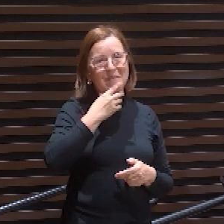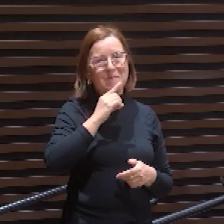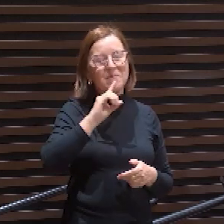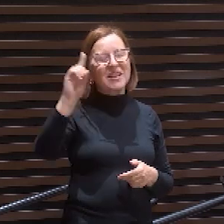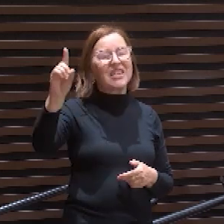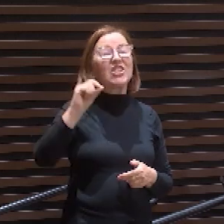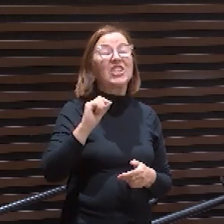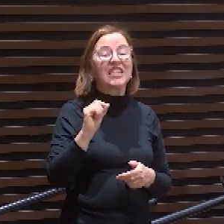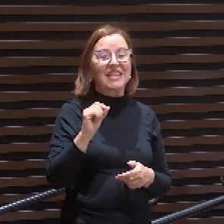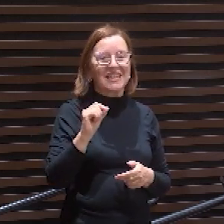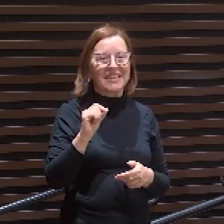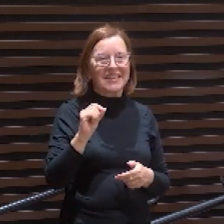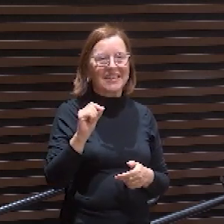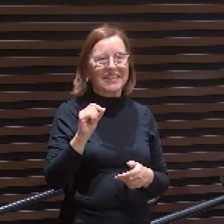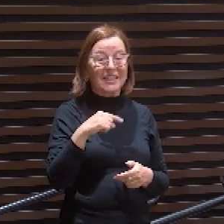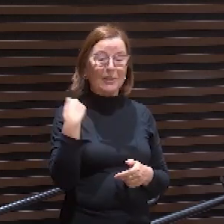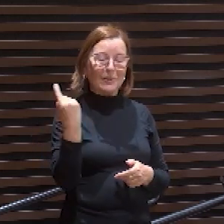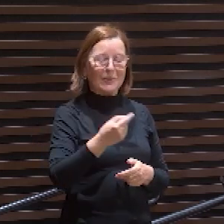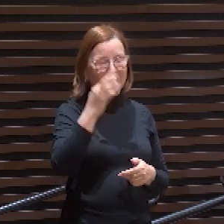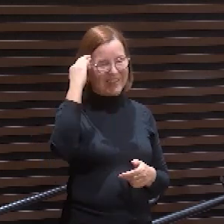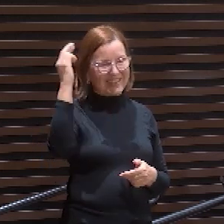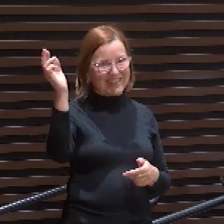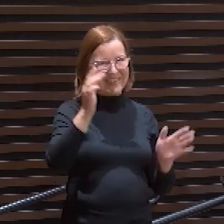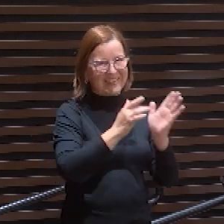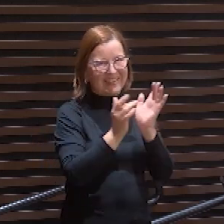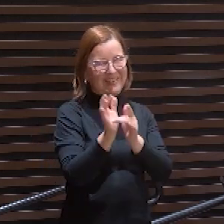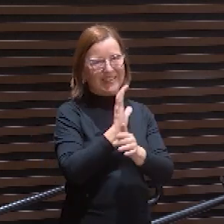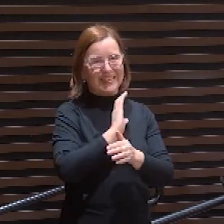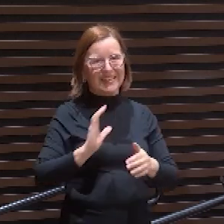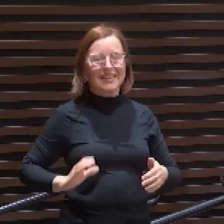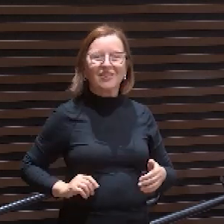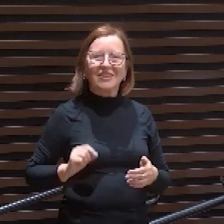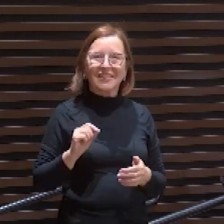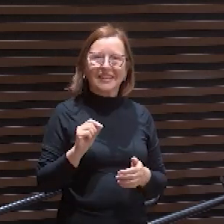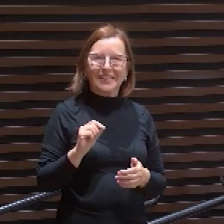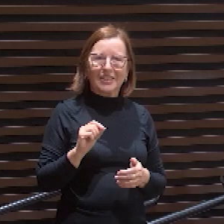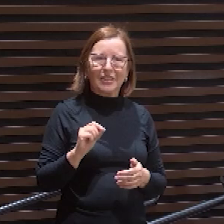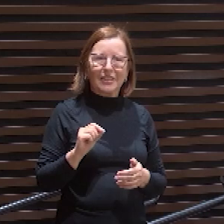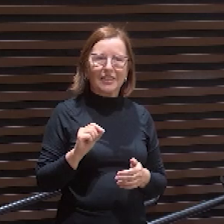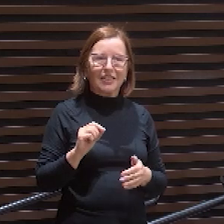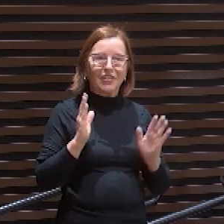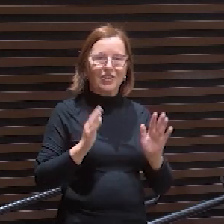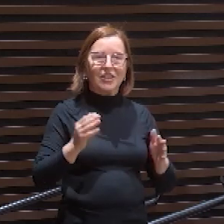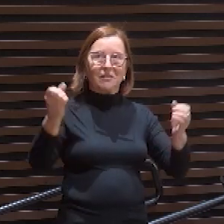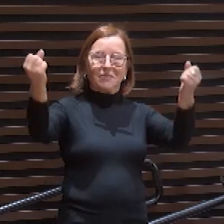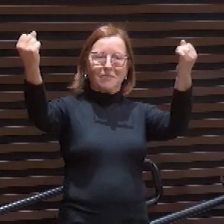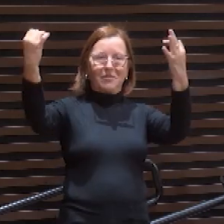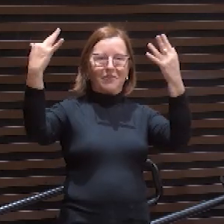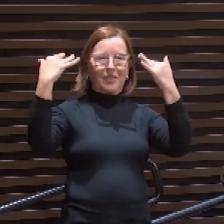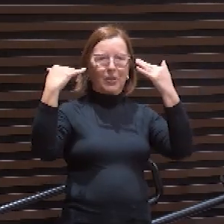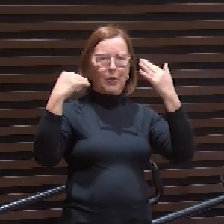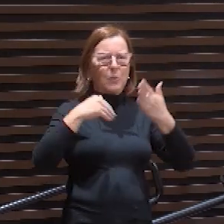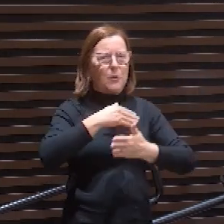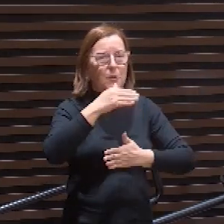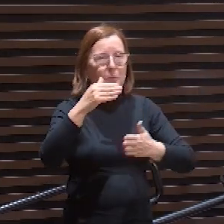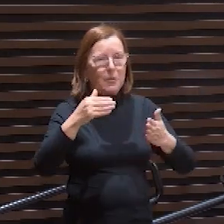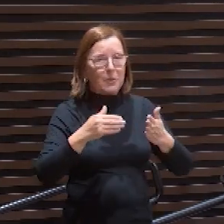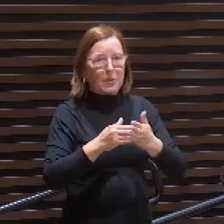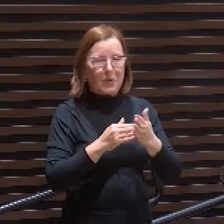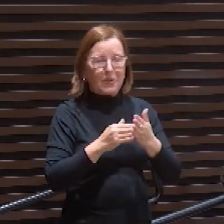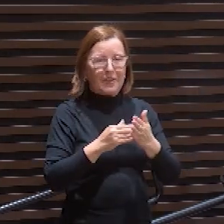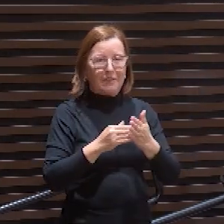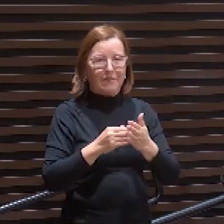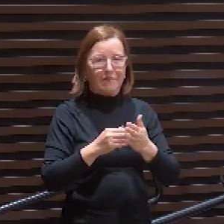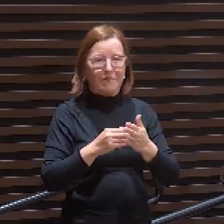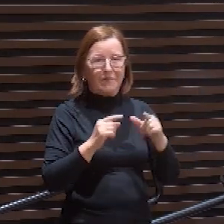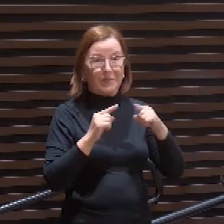de quem? De nosso Senhor Jesus Cristo, que nos abençoou com quantas? Toda sorte